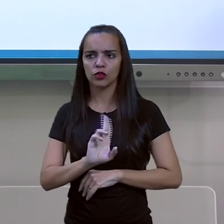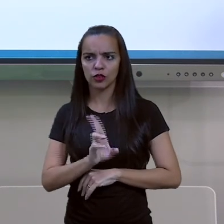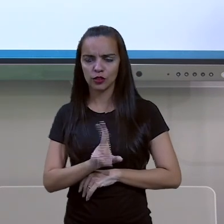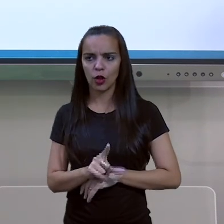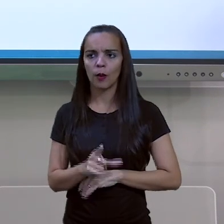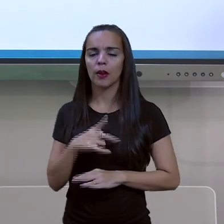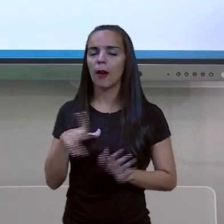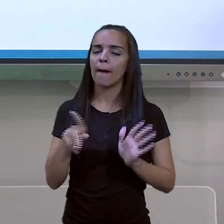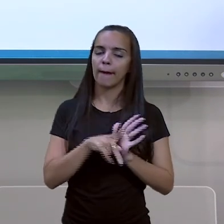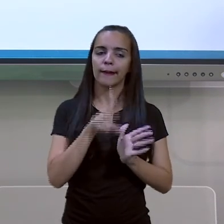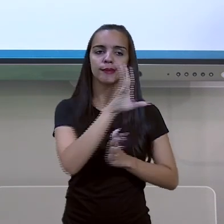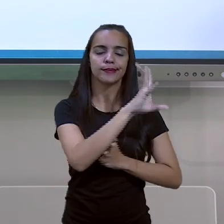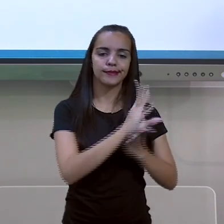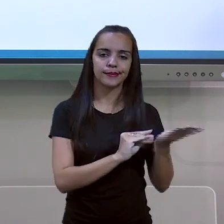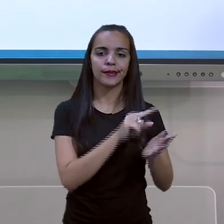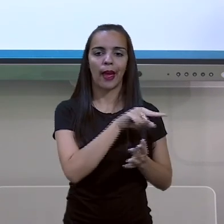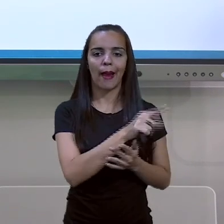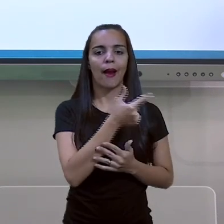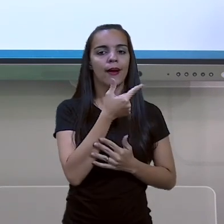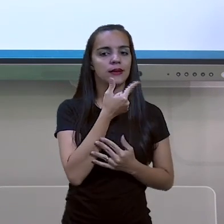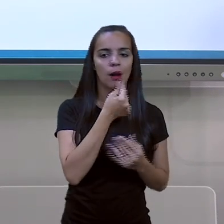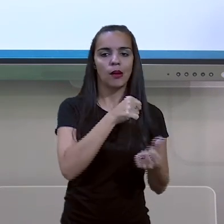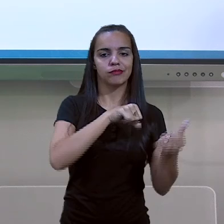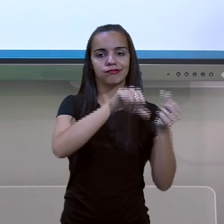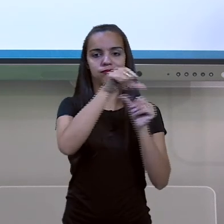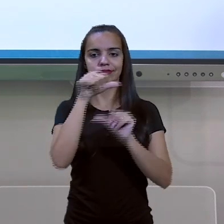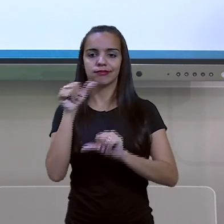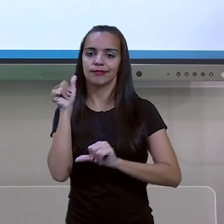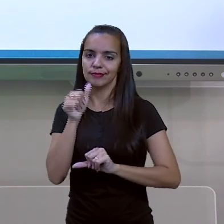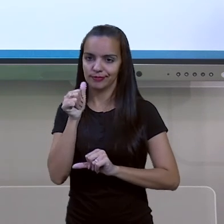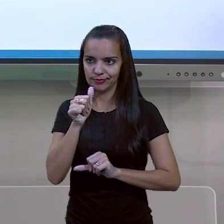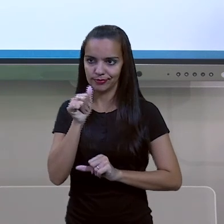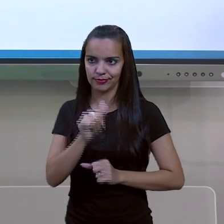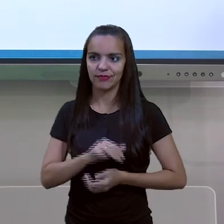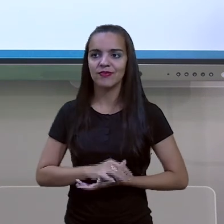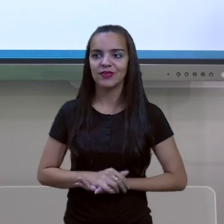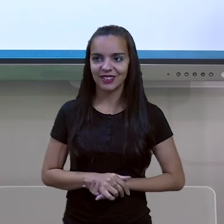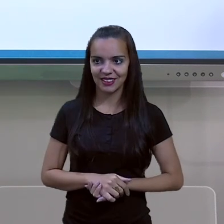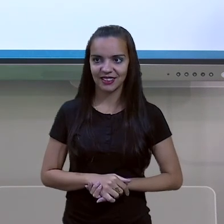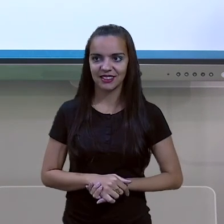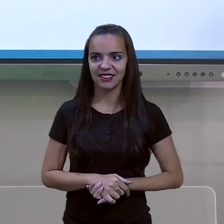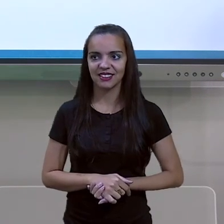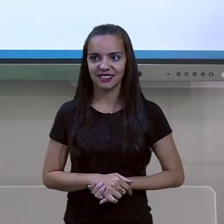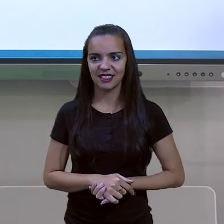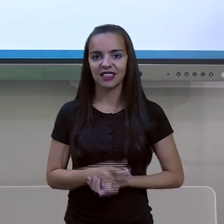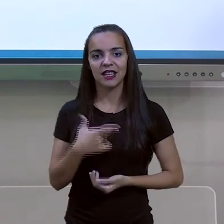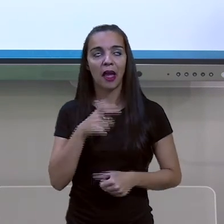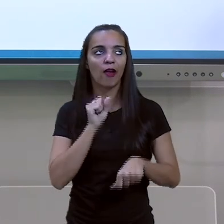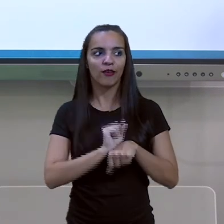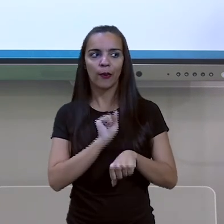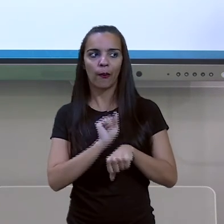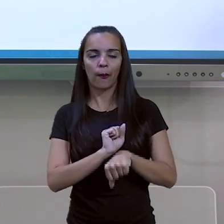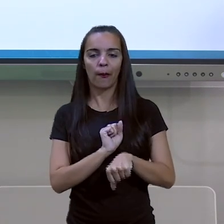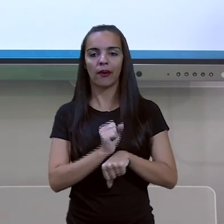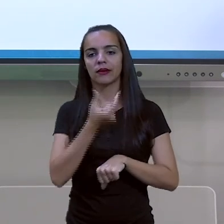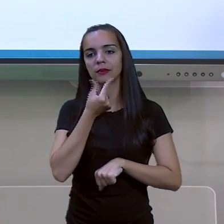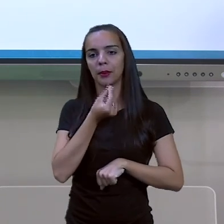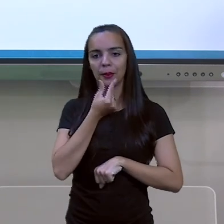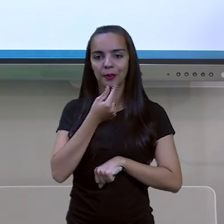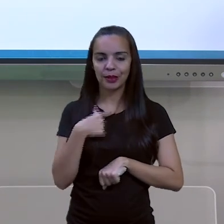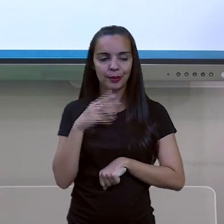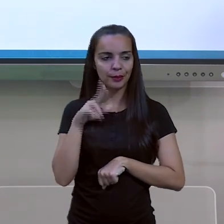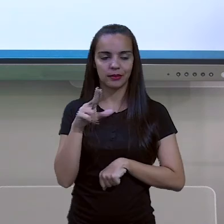femininos de algum nome masculino. Será por quê, hein, gente? Com certeza ele estava esperando um menino aí, né? Mas não